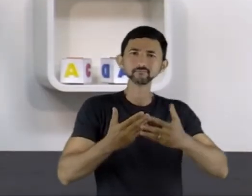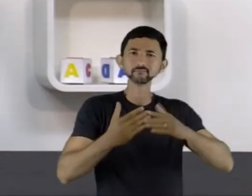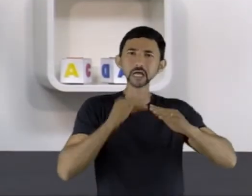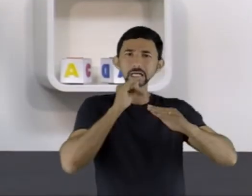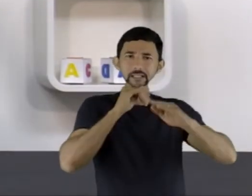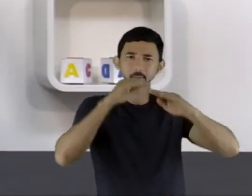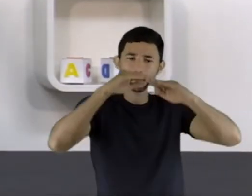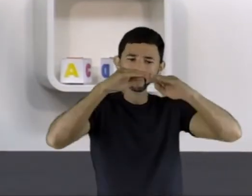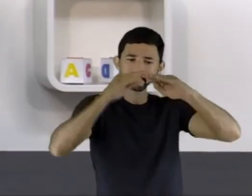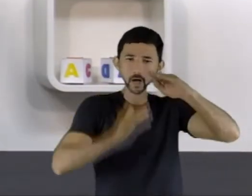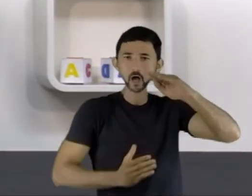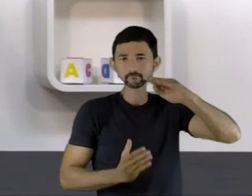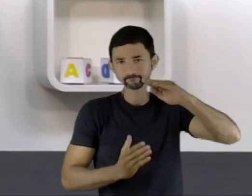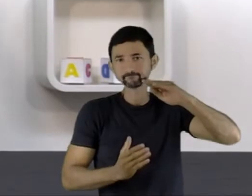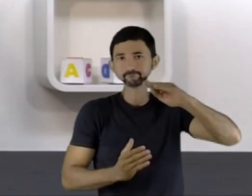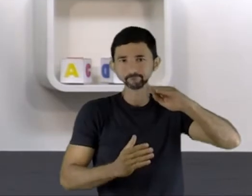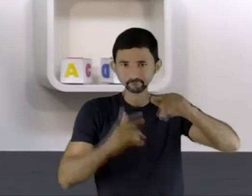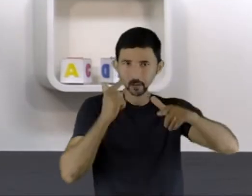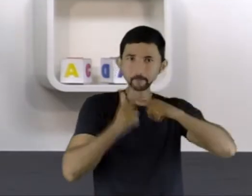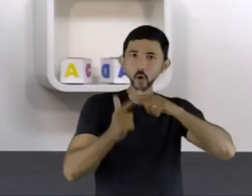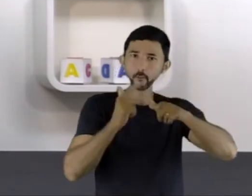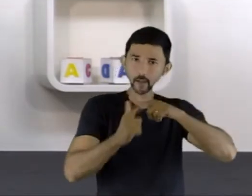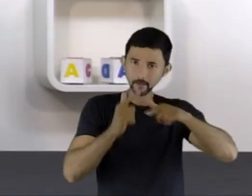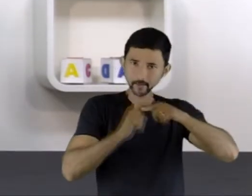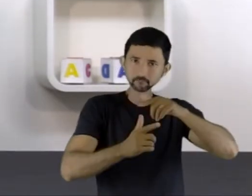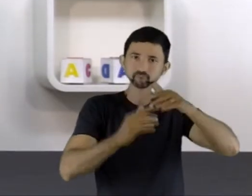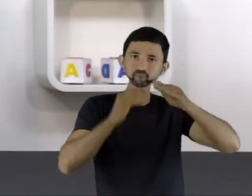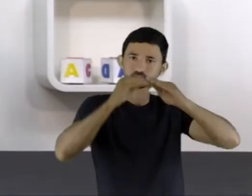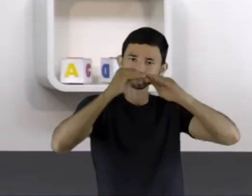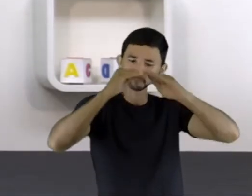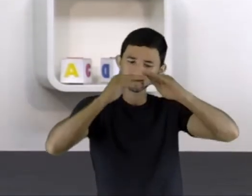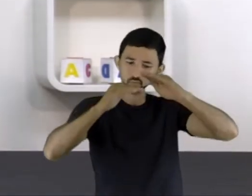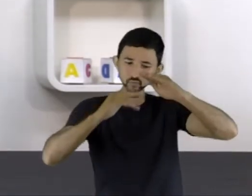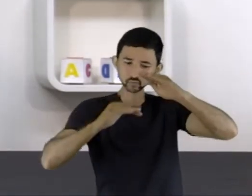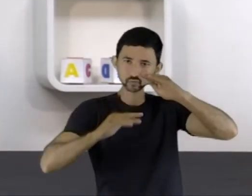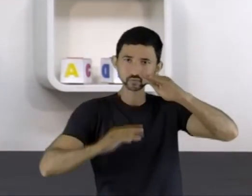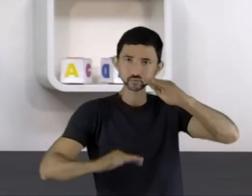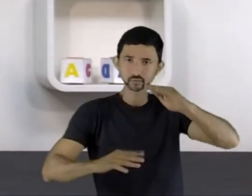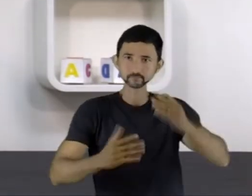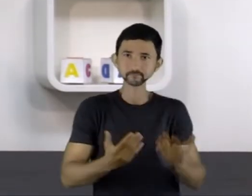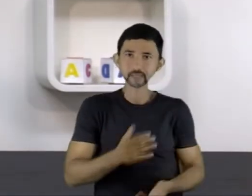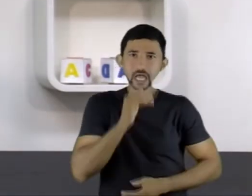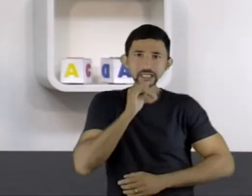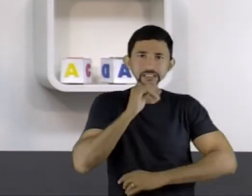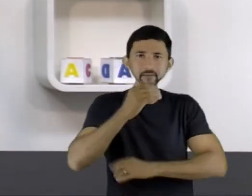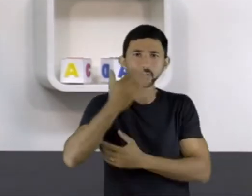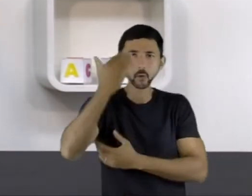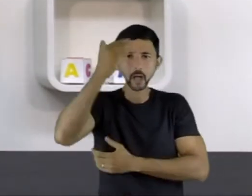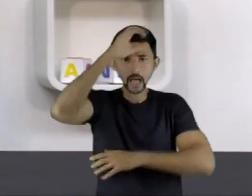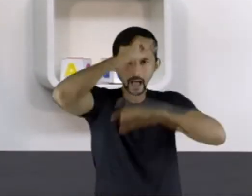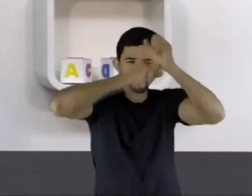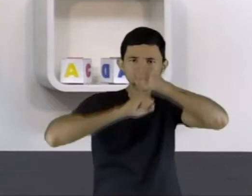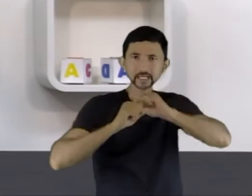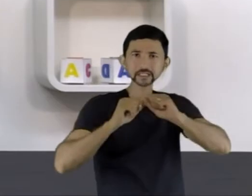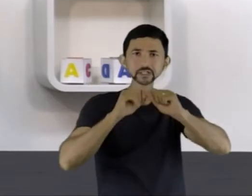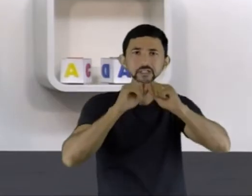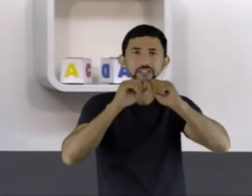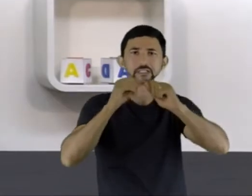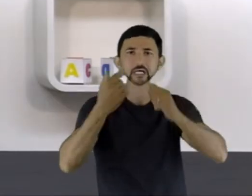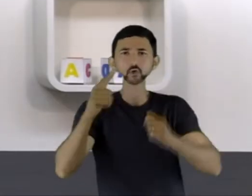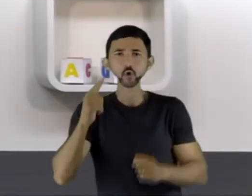é é um buraco, né? A gente aprende na geografia que existe